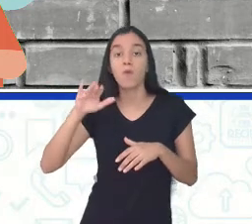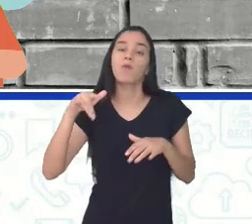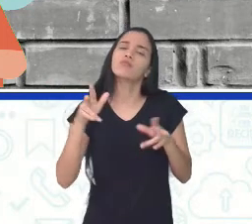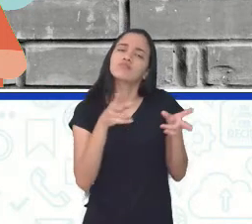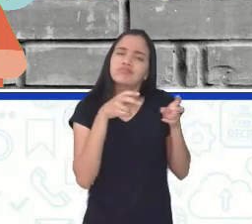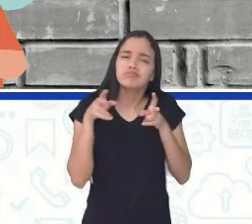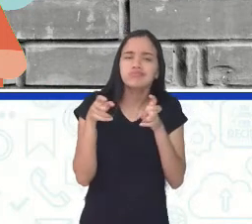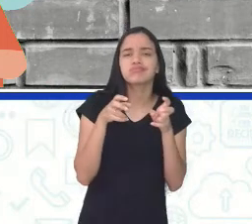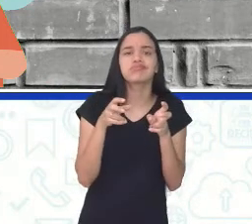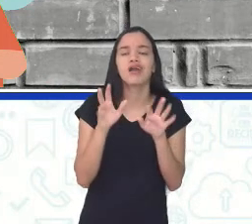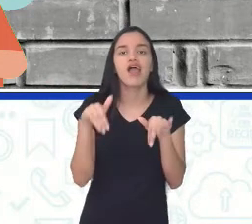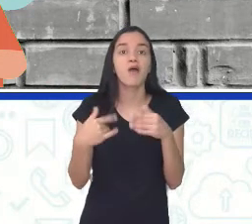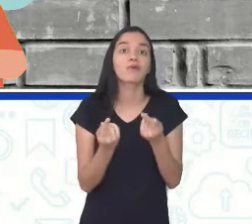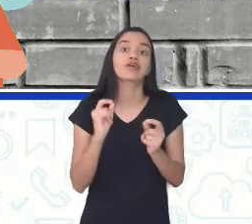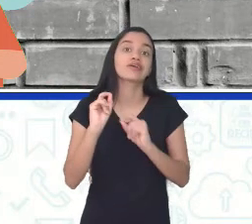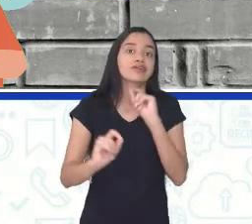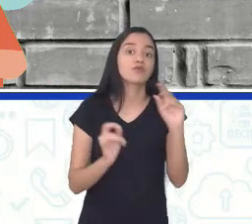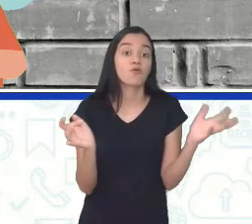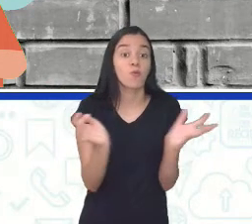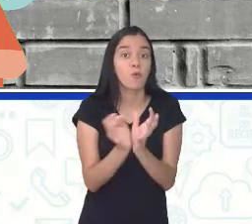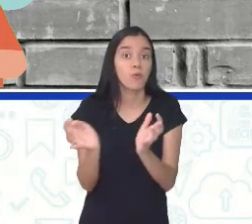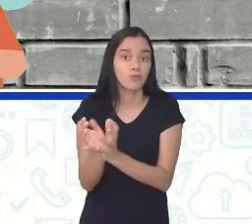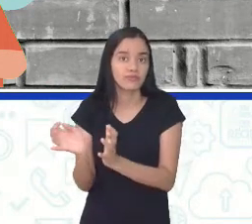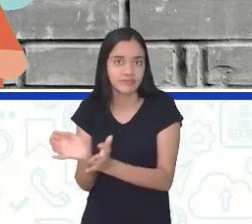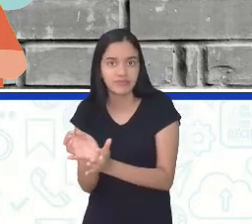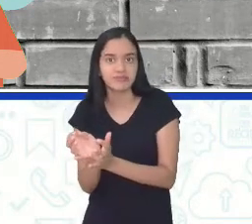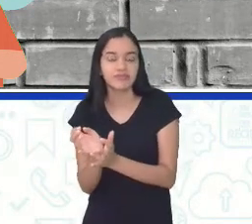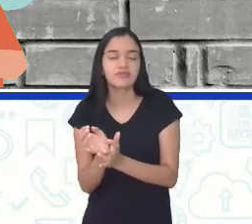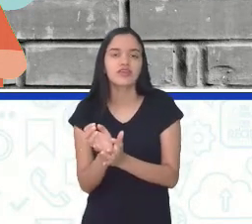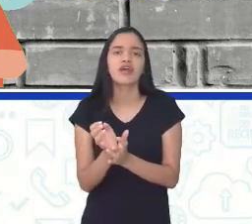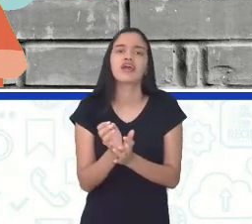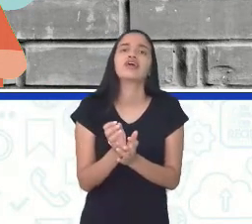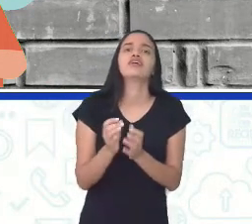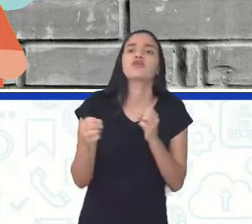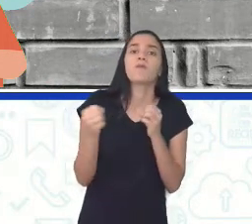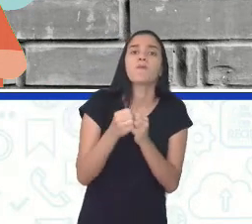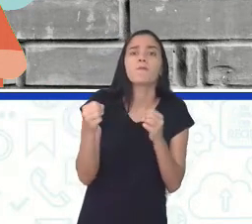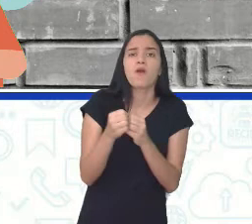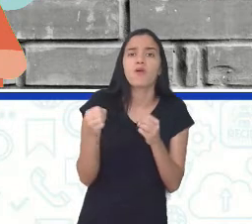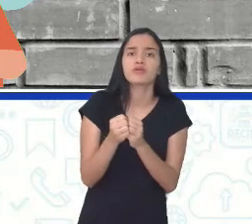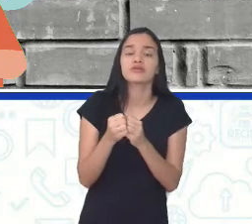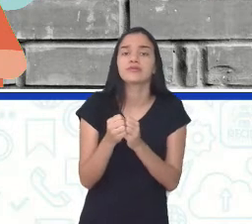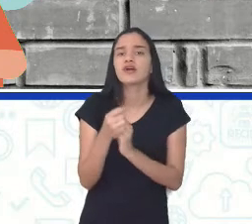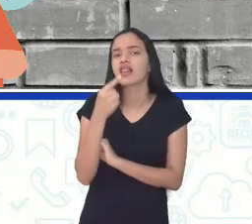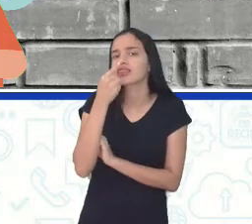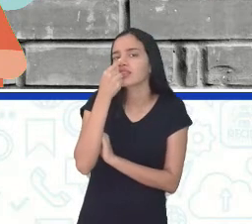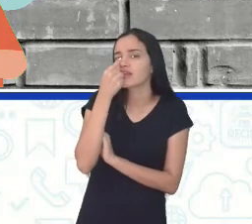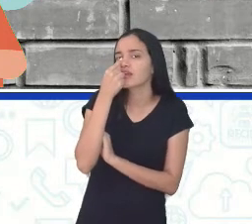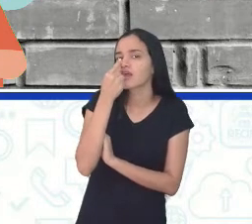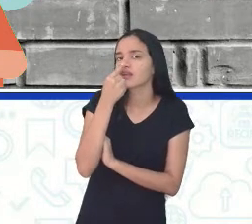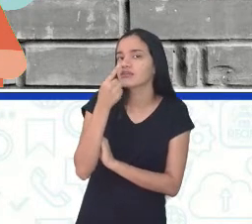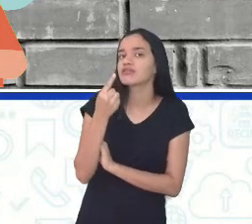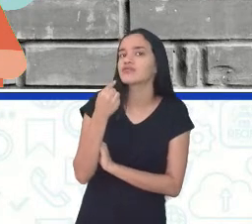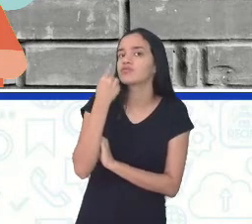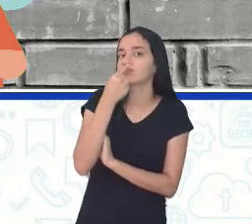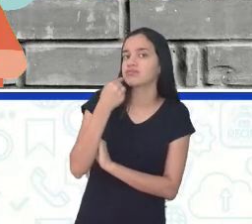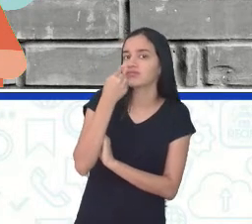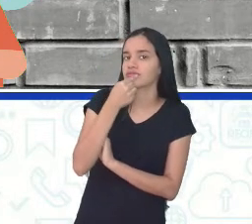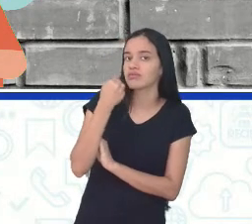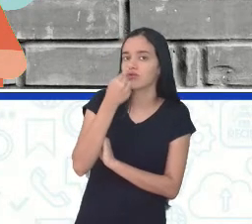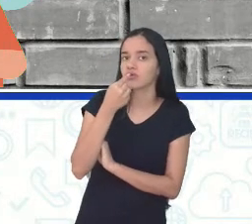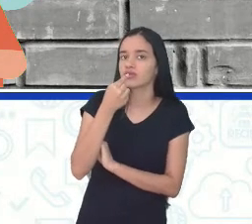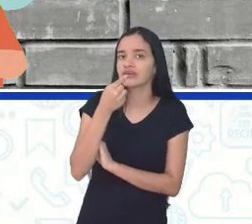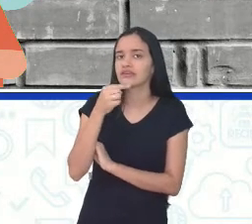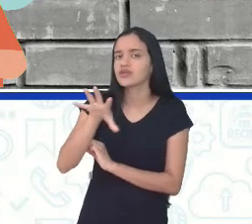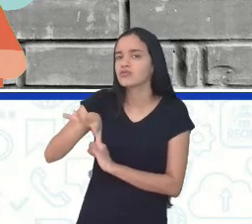Os quimiorreceptores é um conjunto. É um conjunto que estão bem próximo do outro, nariz e boca. À medida que a gente